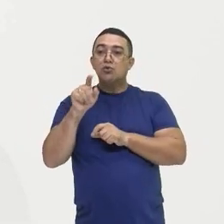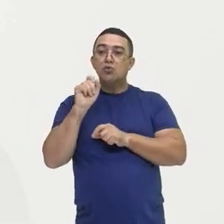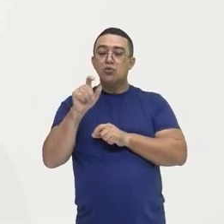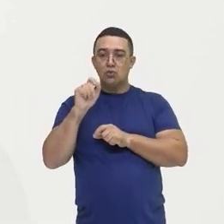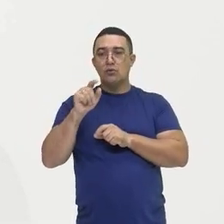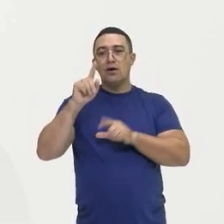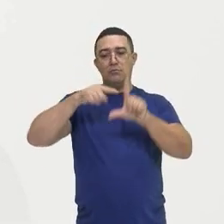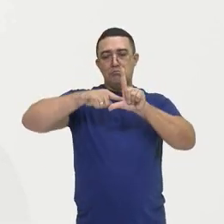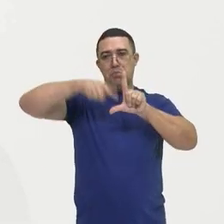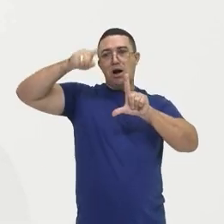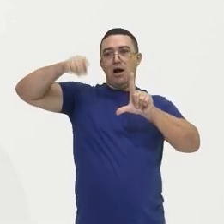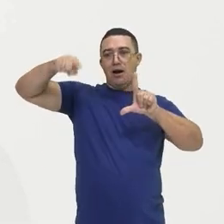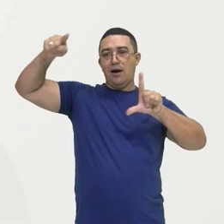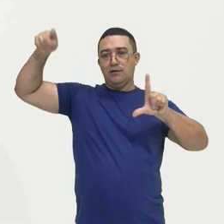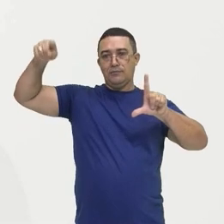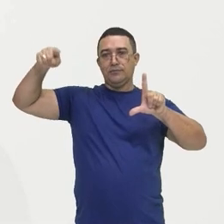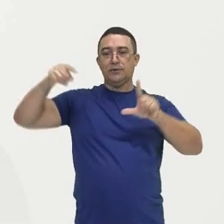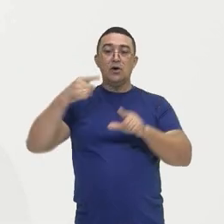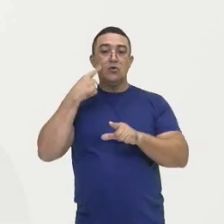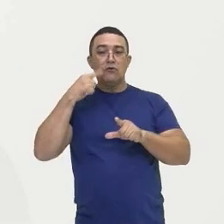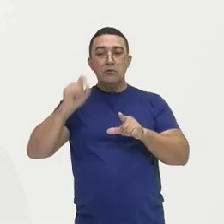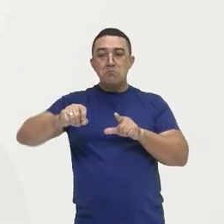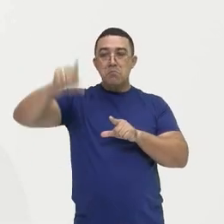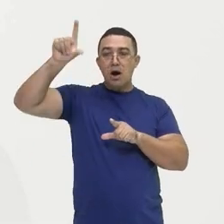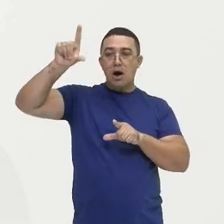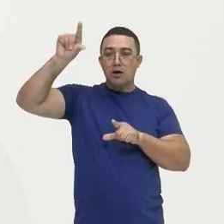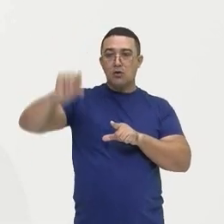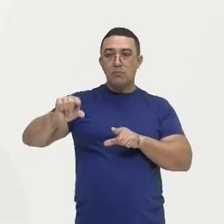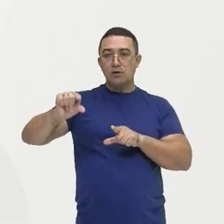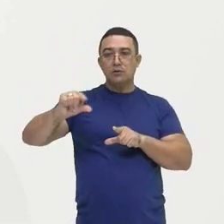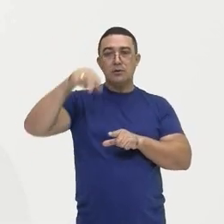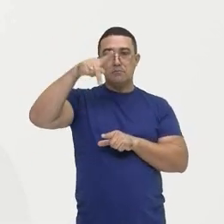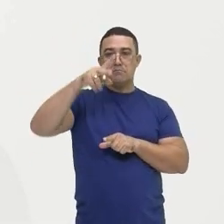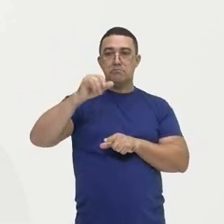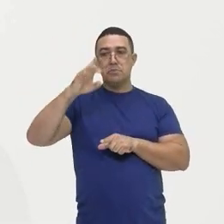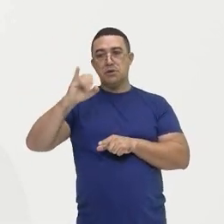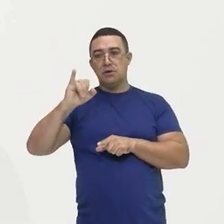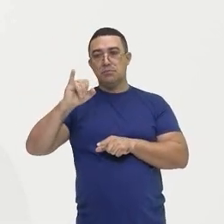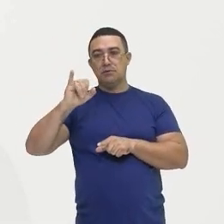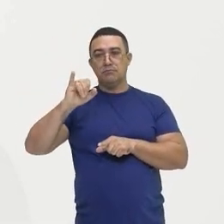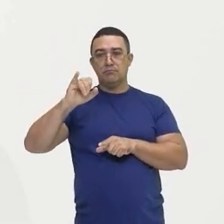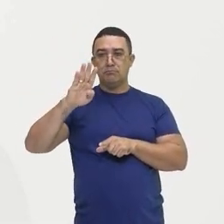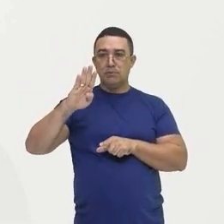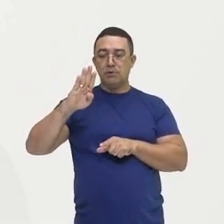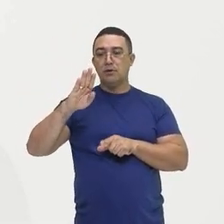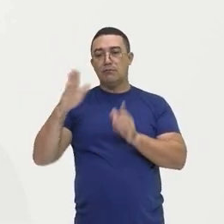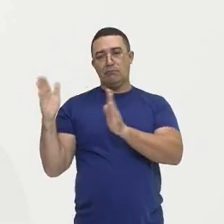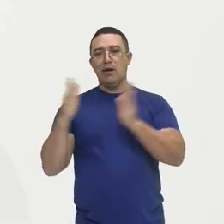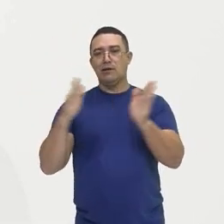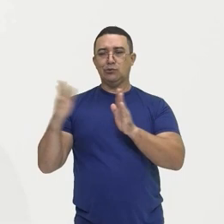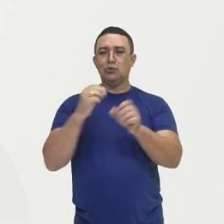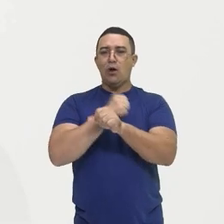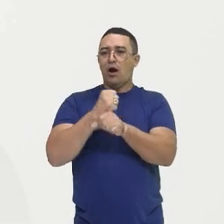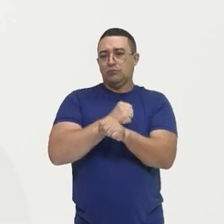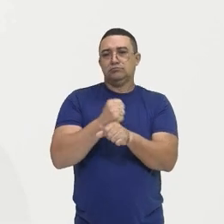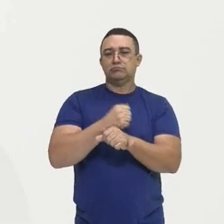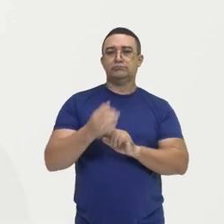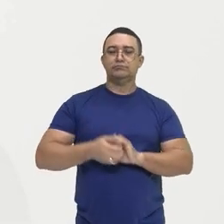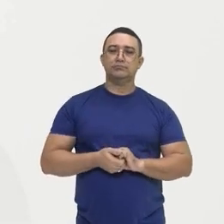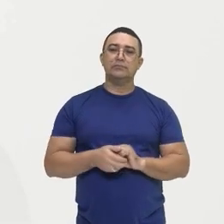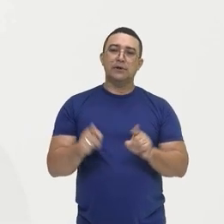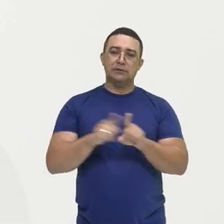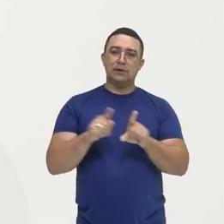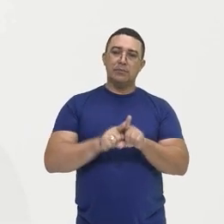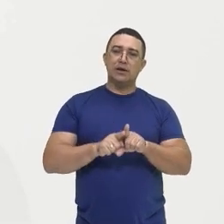aumento ou a diminuição aí do PIB em um determinado período do ano. Assim como os mapas, eles